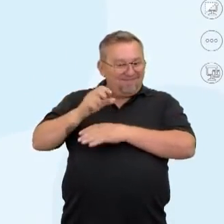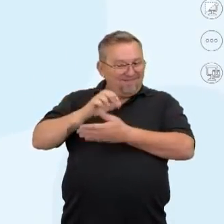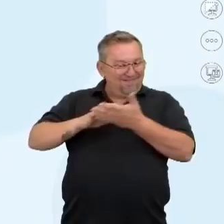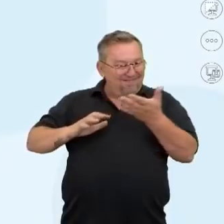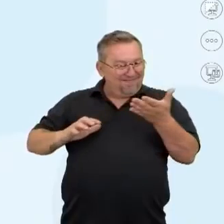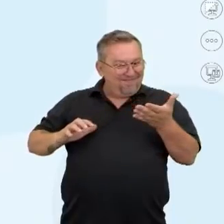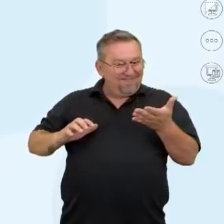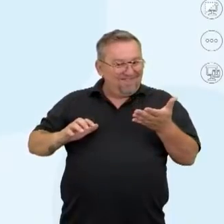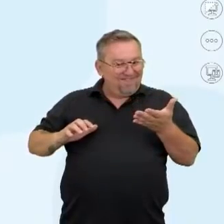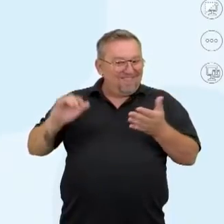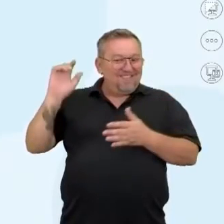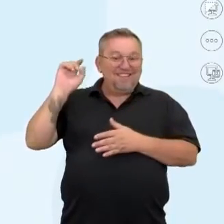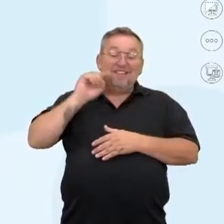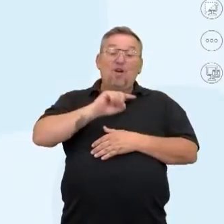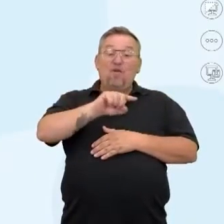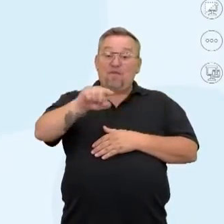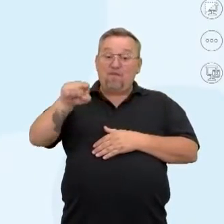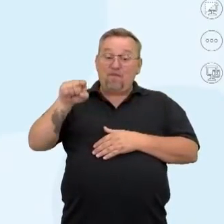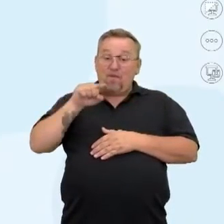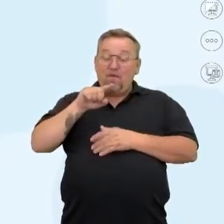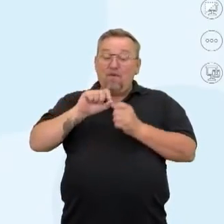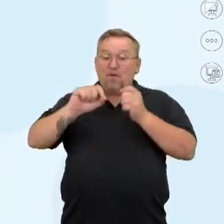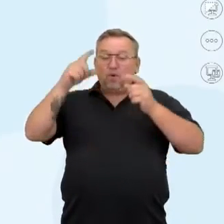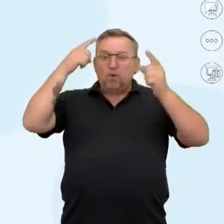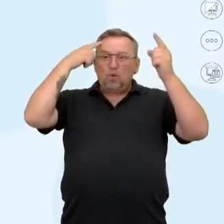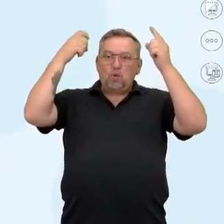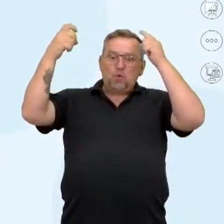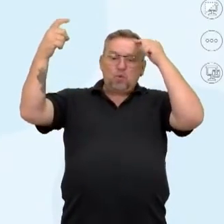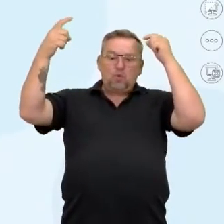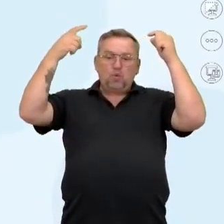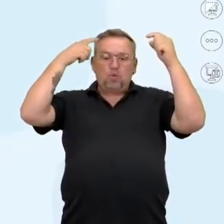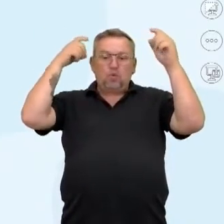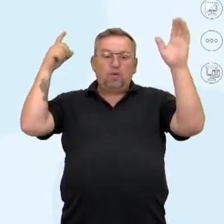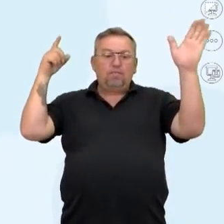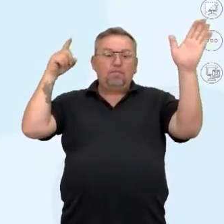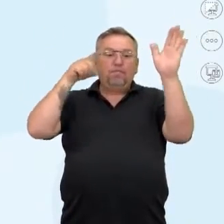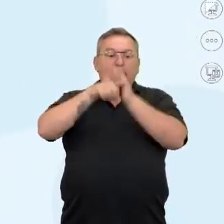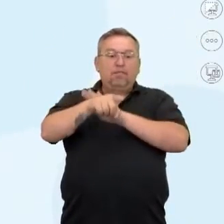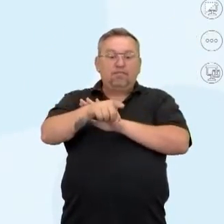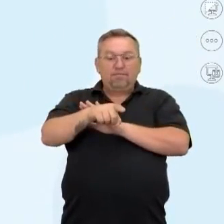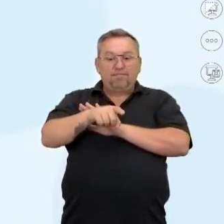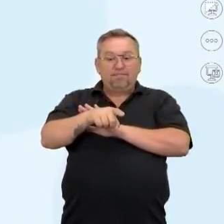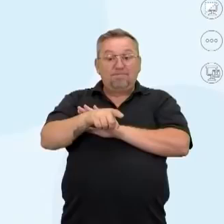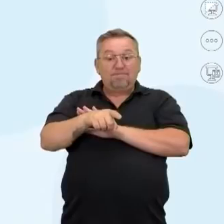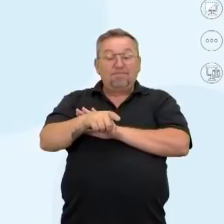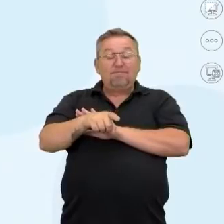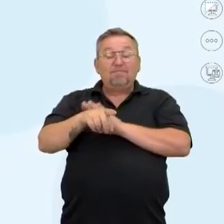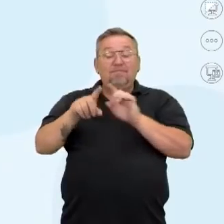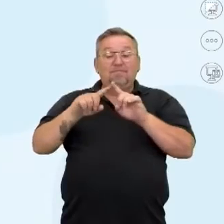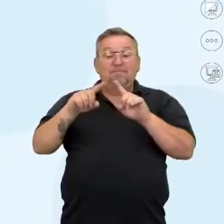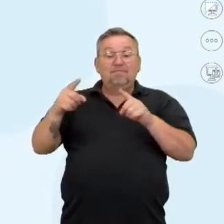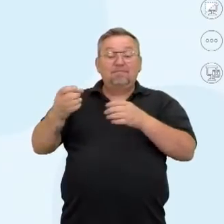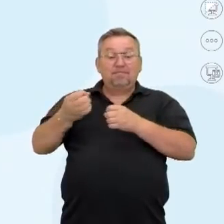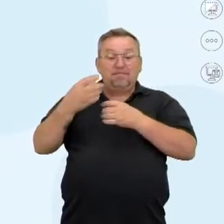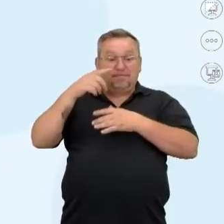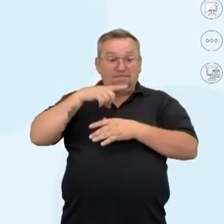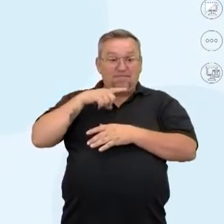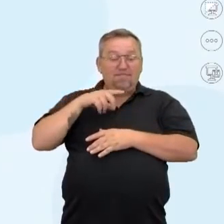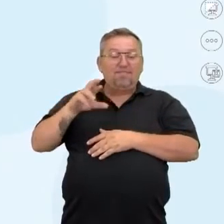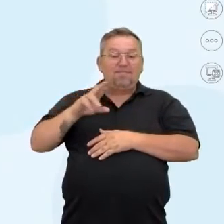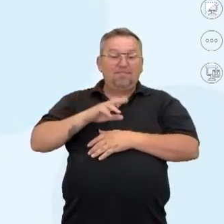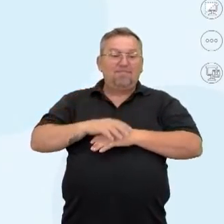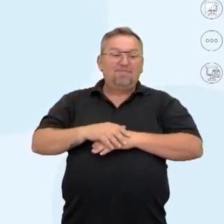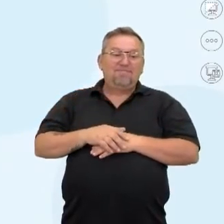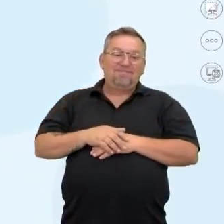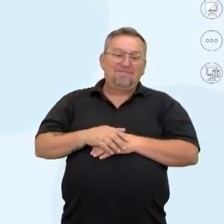aqui. Vocês vão criar a pergunta para a informação que está aqui. Então a gente